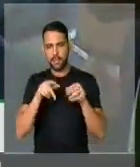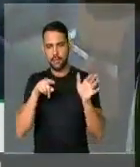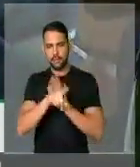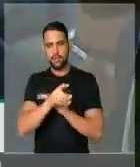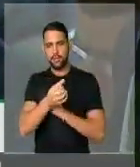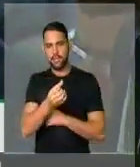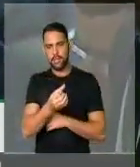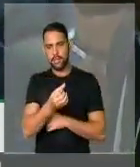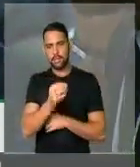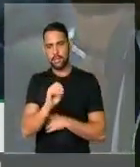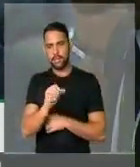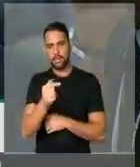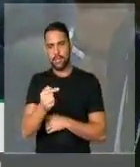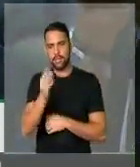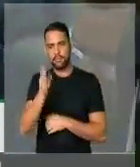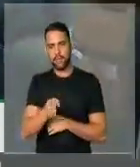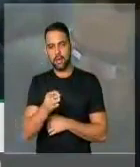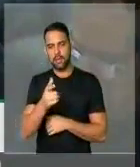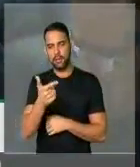ordem